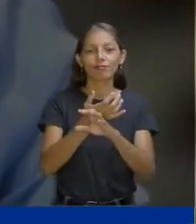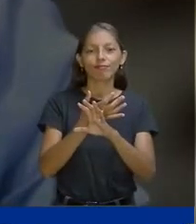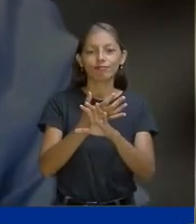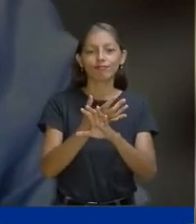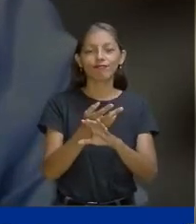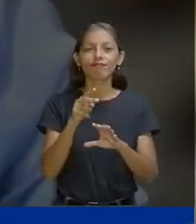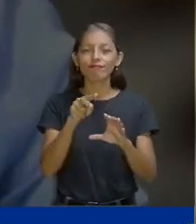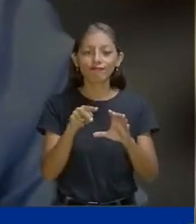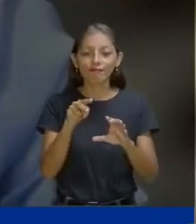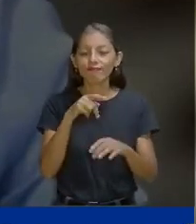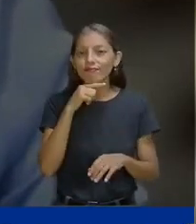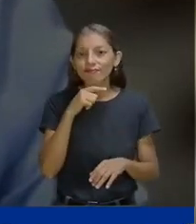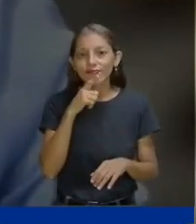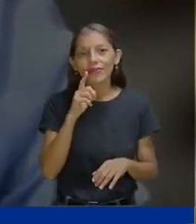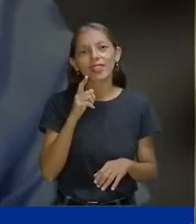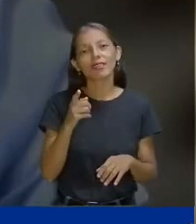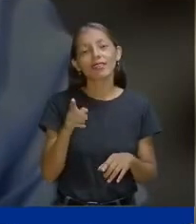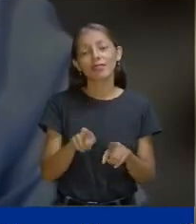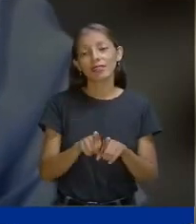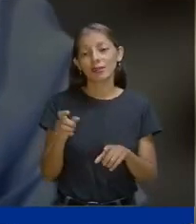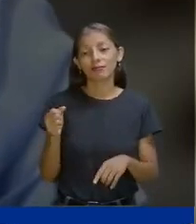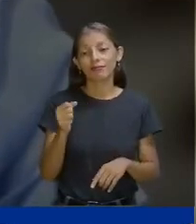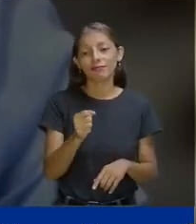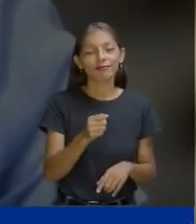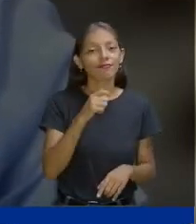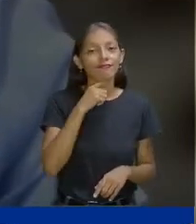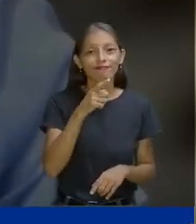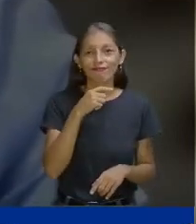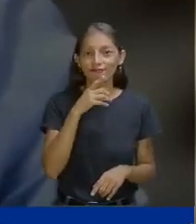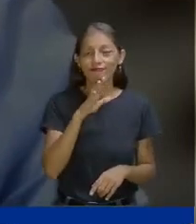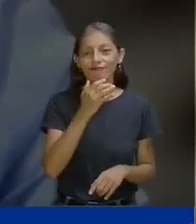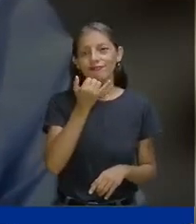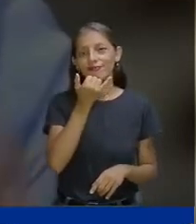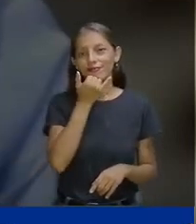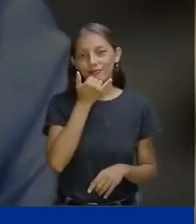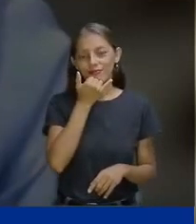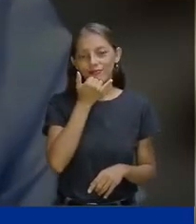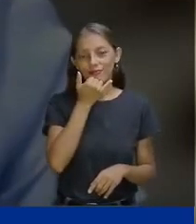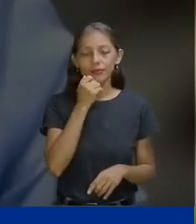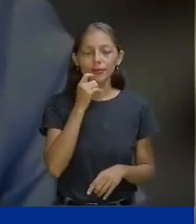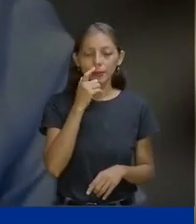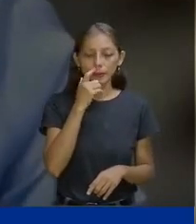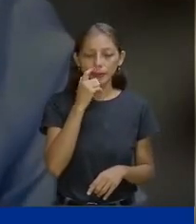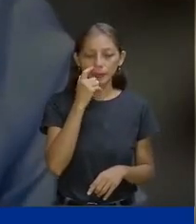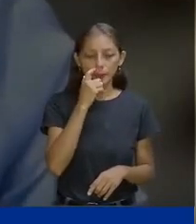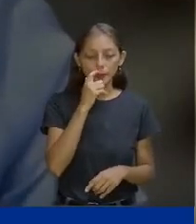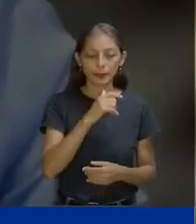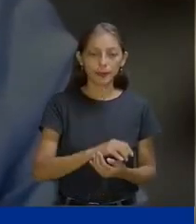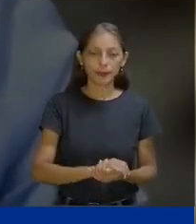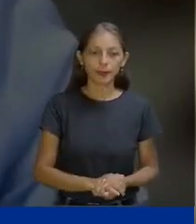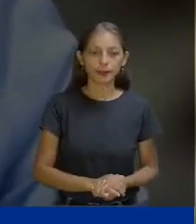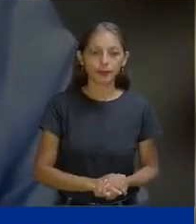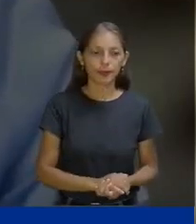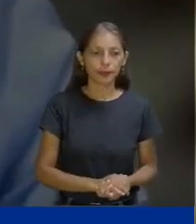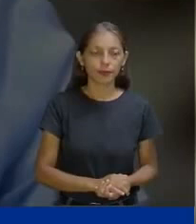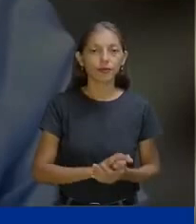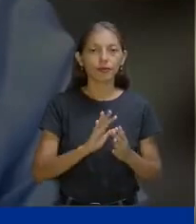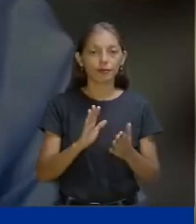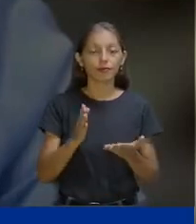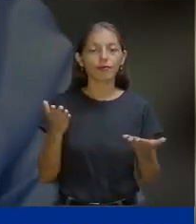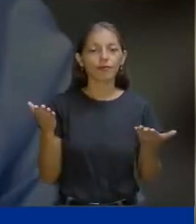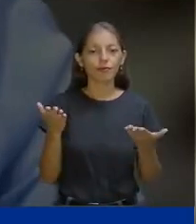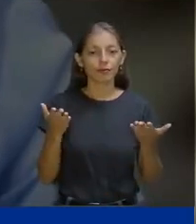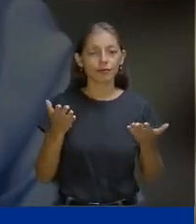participando, gostaria muito, são essas pessoas que estão hoje, desculpa, que vão palestrar,